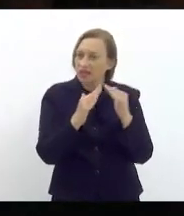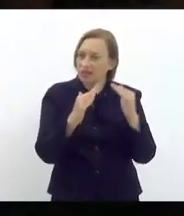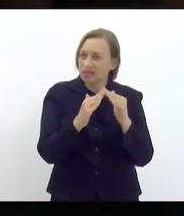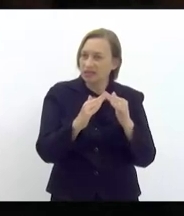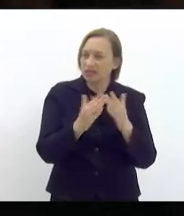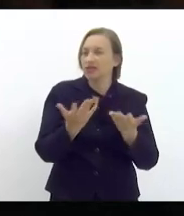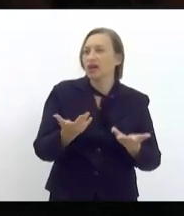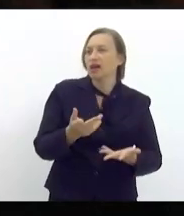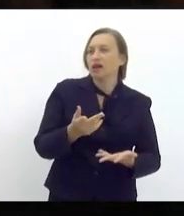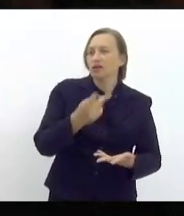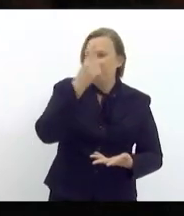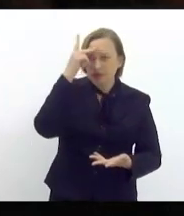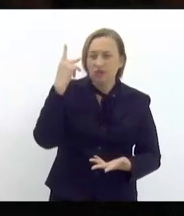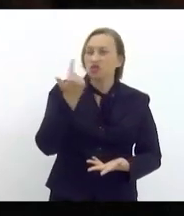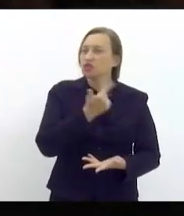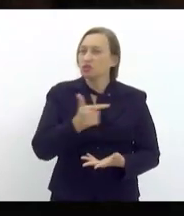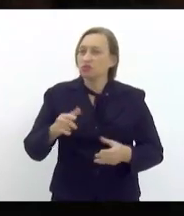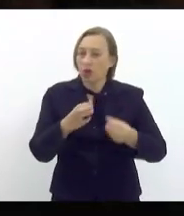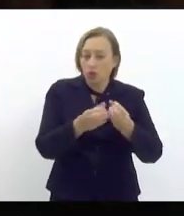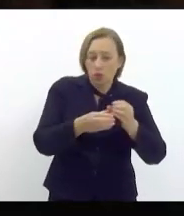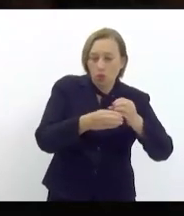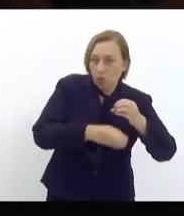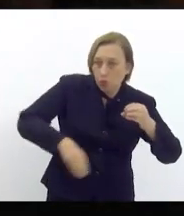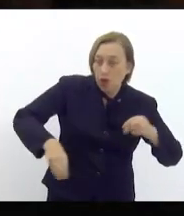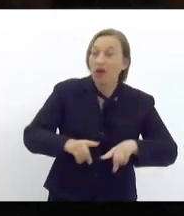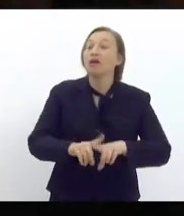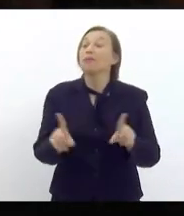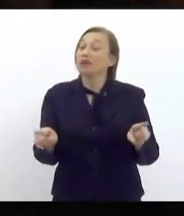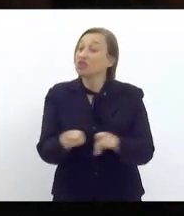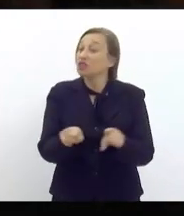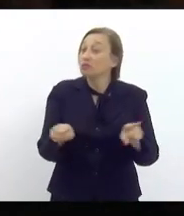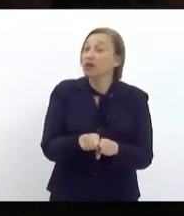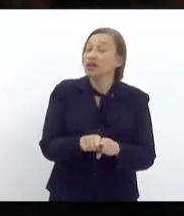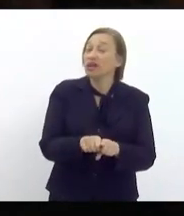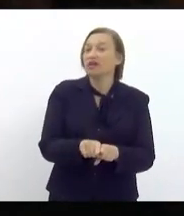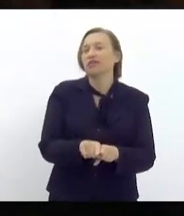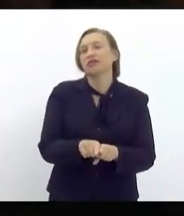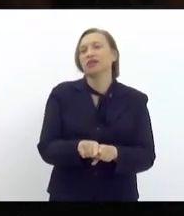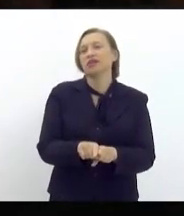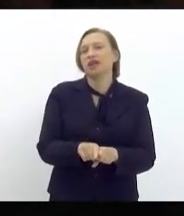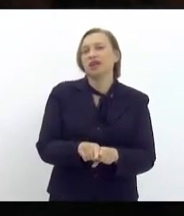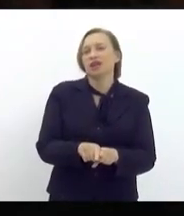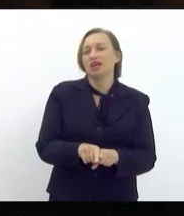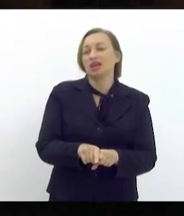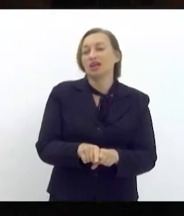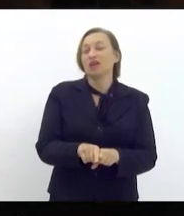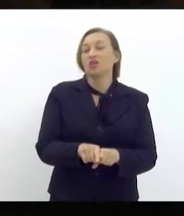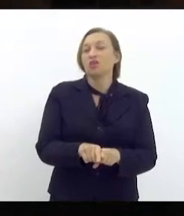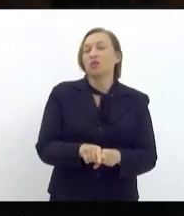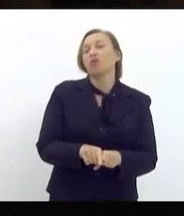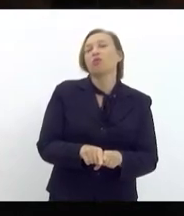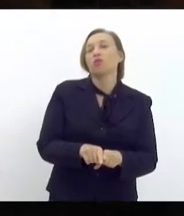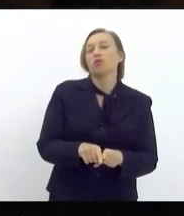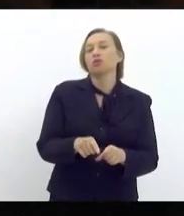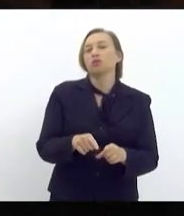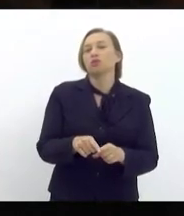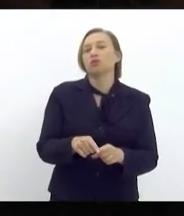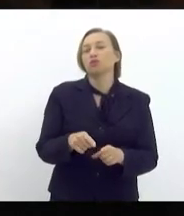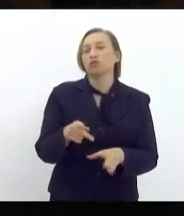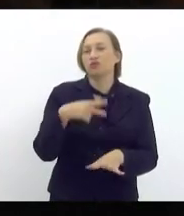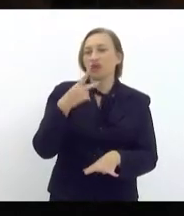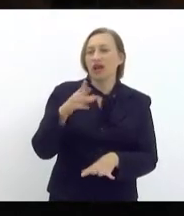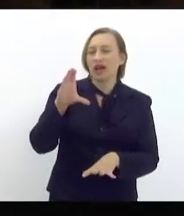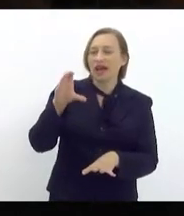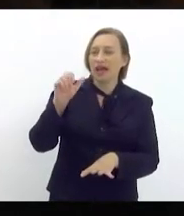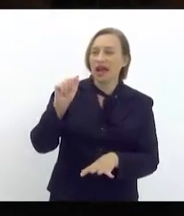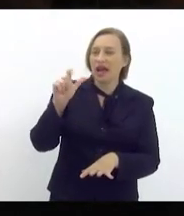público isso é calamidade agora calamidade pública financeira é um conceito criativo dos políticos do